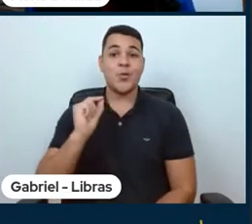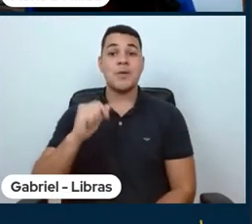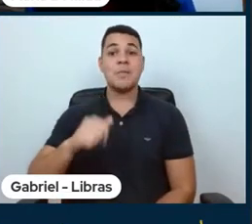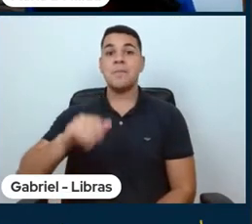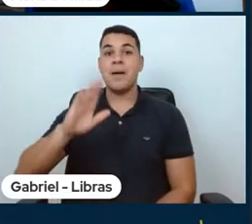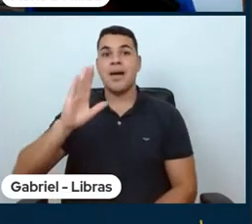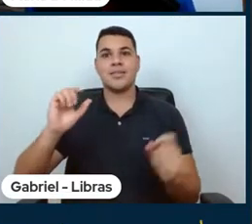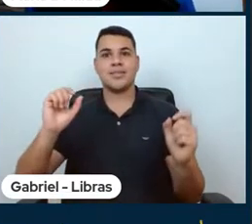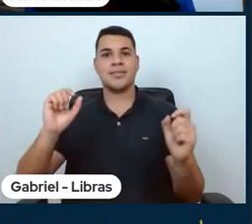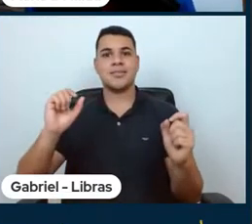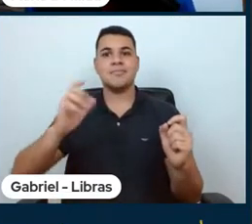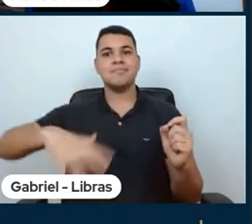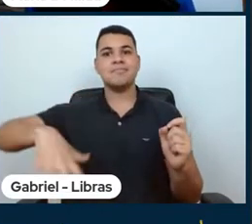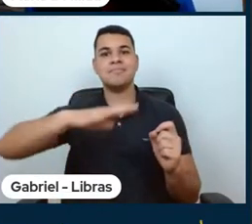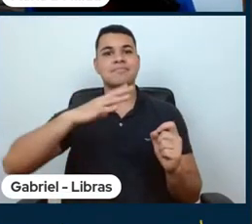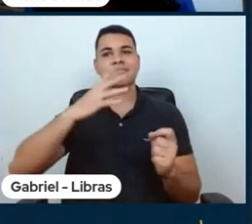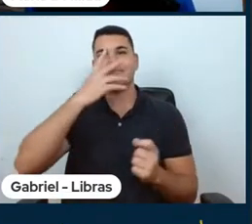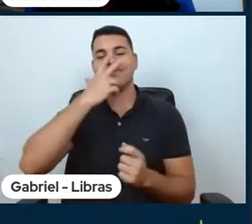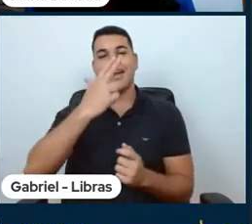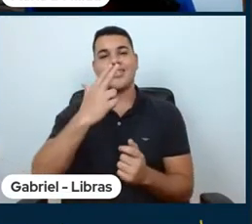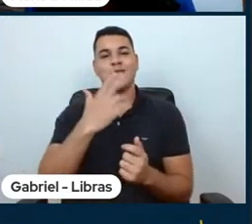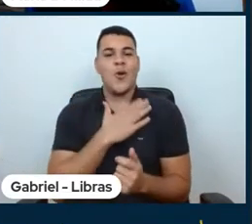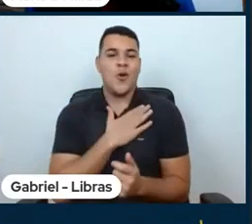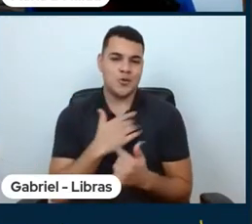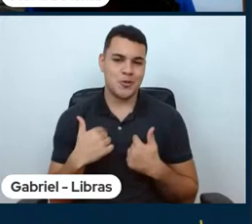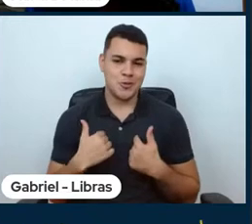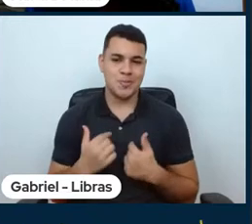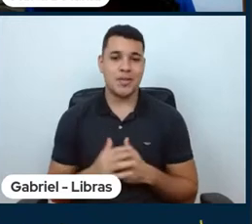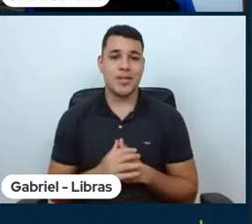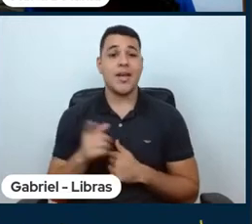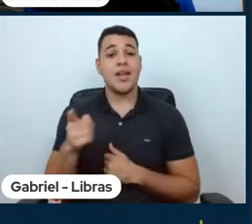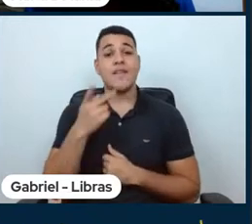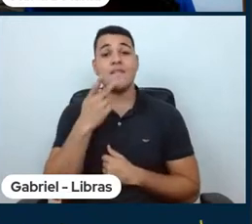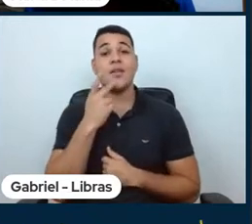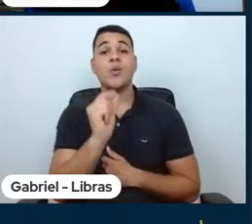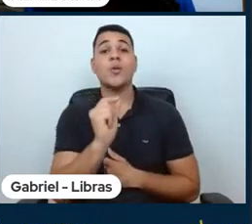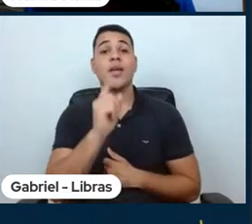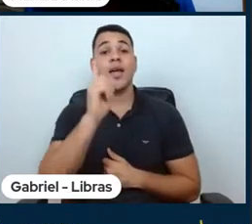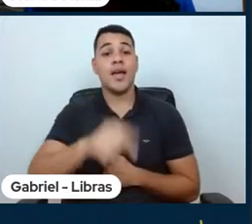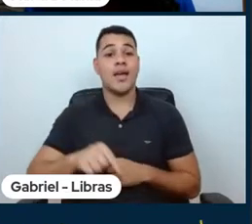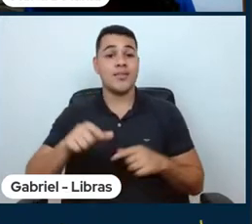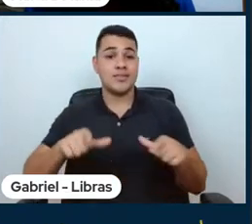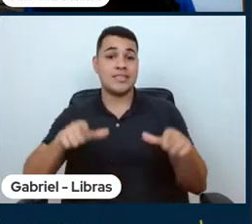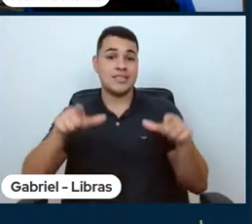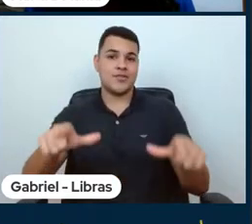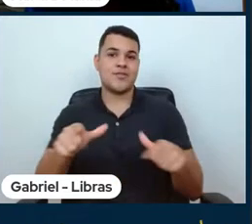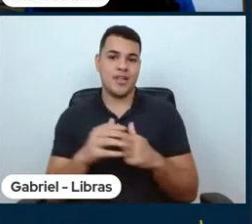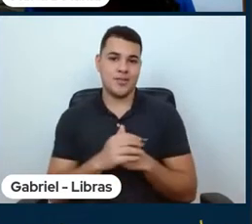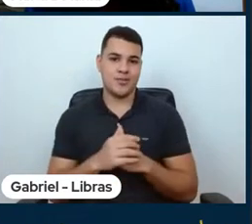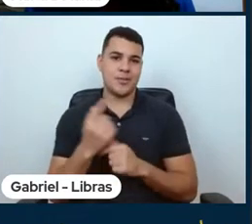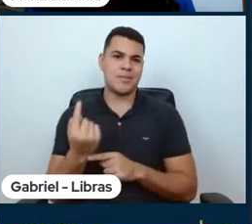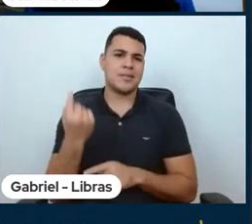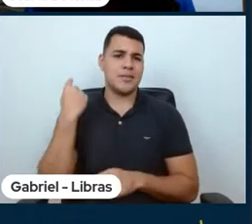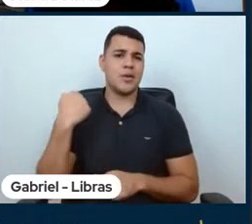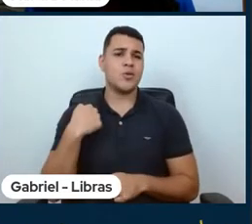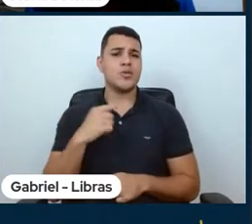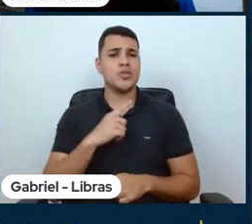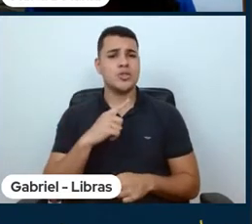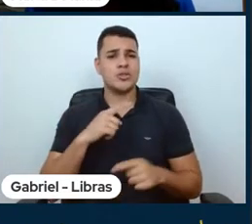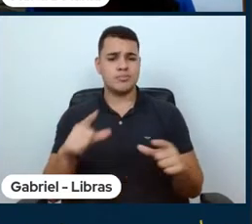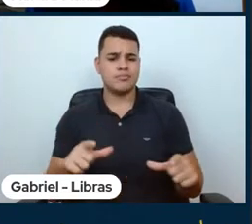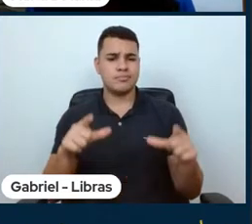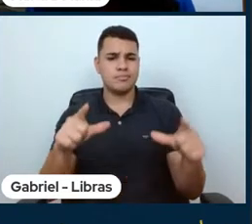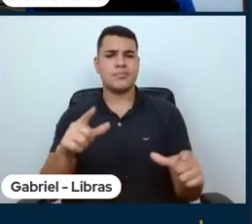atenção, o que que não chamou tanta atenção. Falaram que foi certificação. Então, na época eu tinha uma certificação da